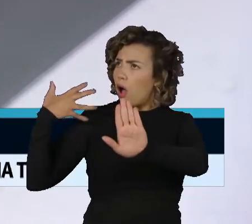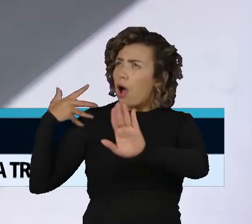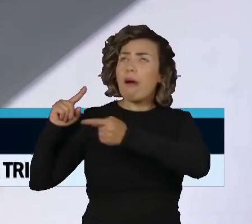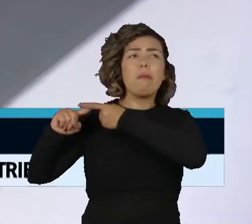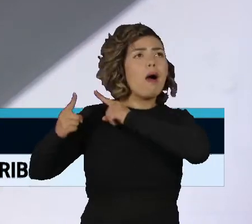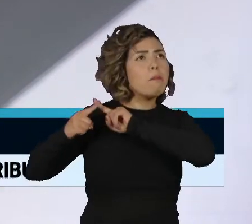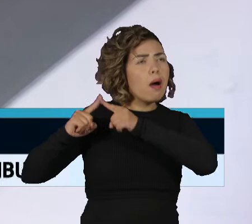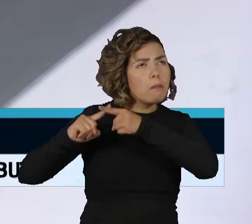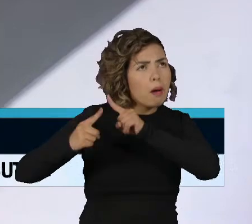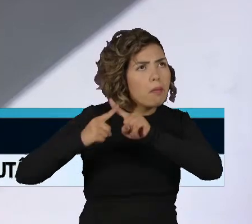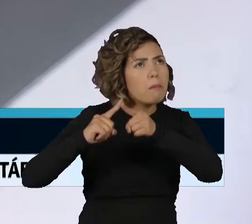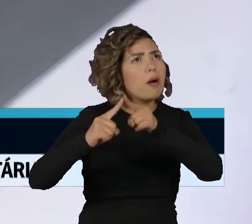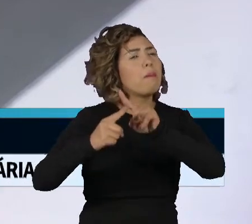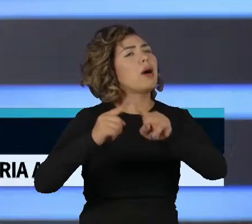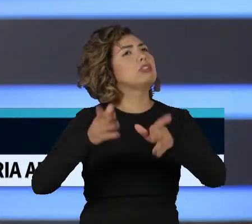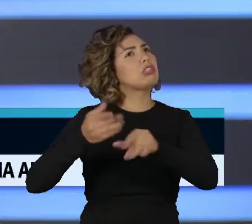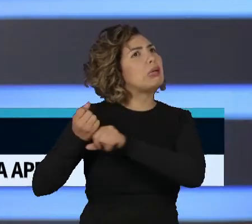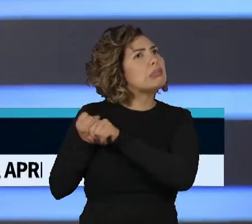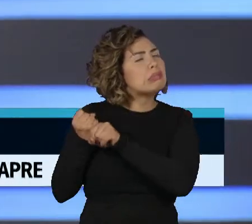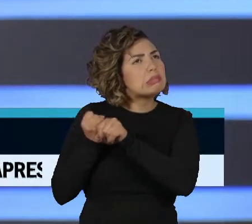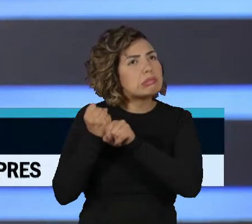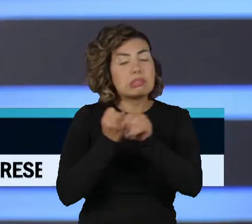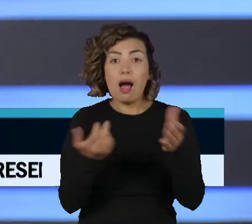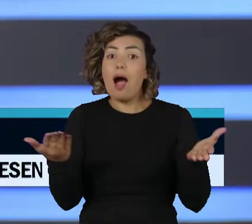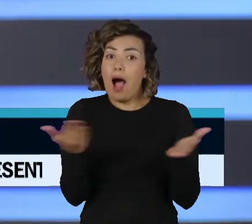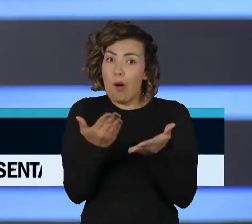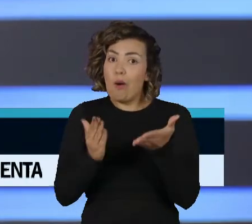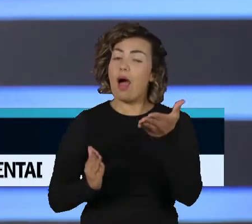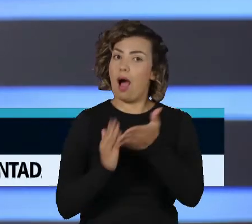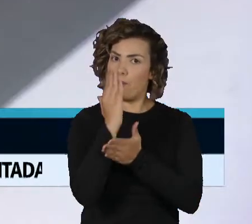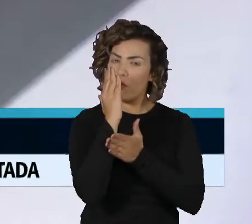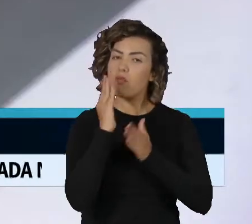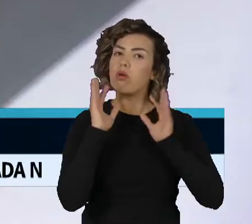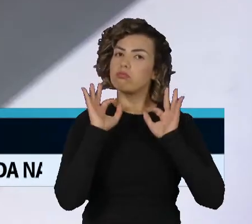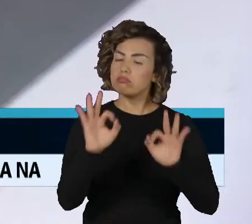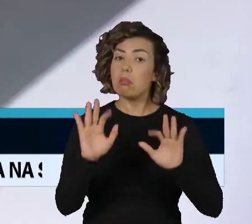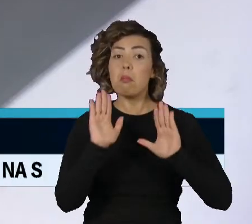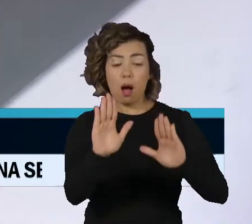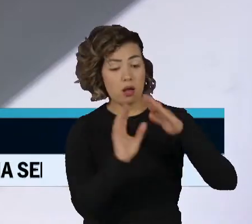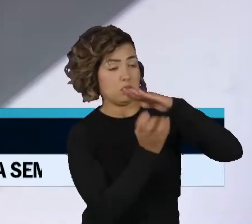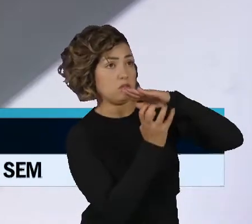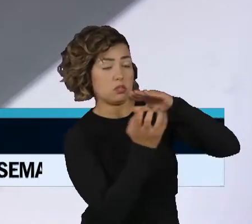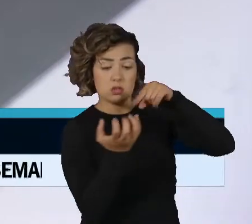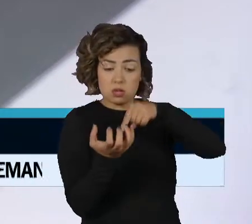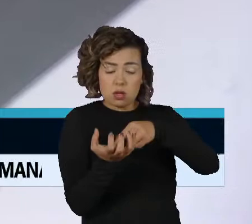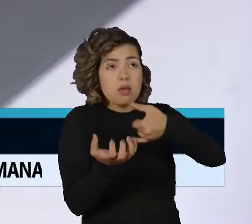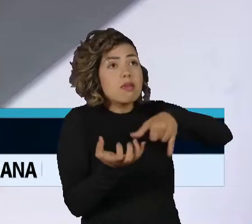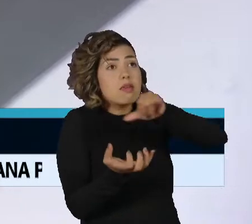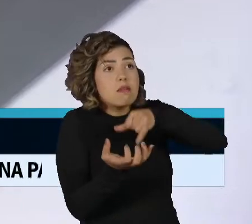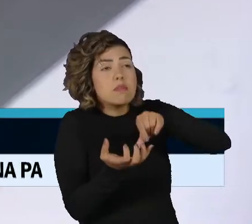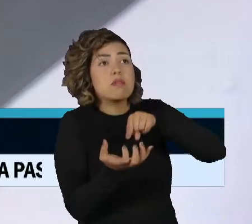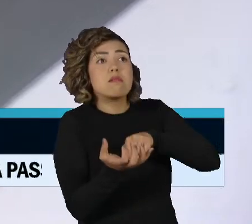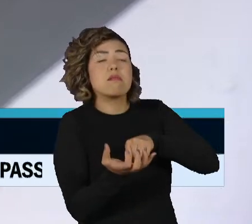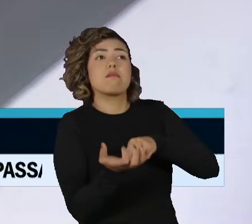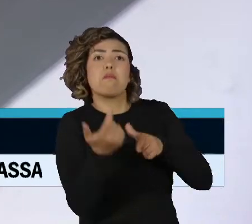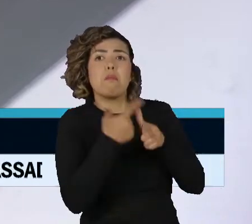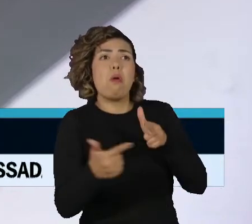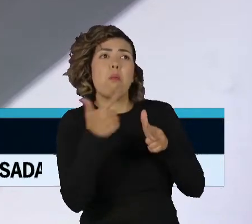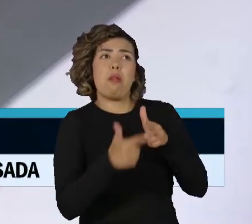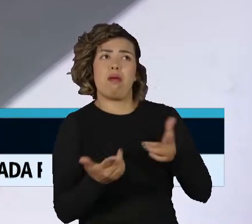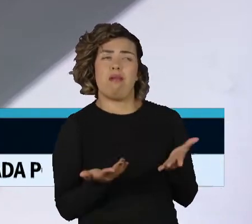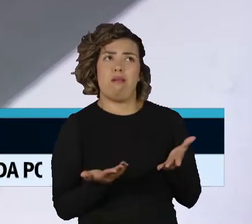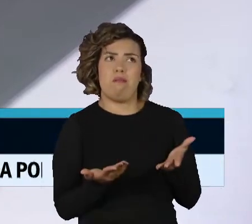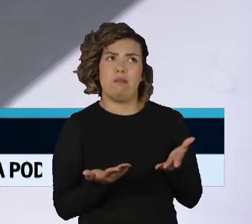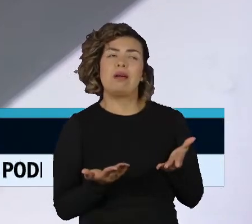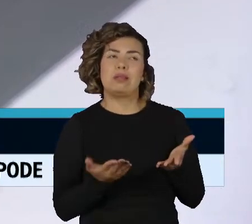foi aprovada. E, de fato, o mercúrio é um problema. O mercúrio é um problema nessa lâmpada, como estou dizendo. Às